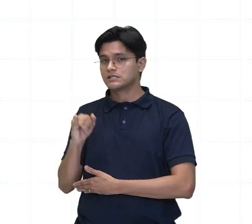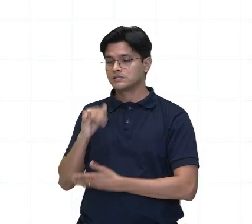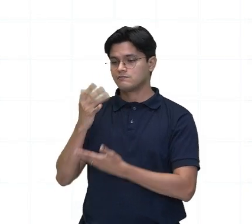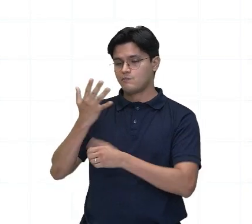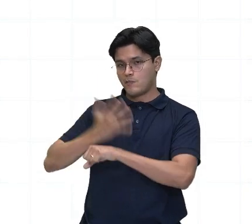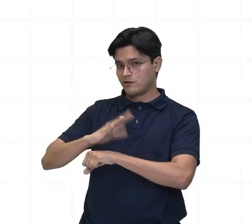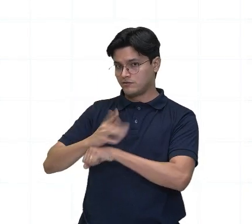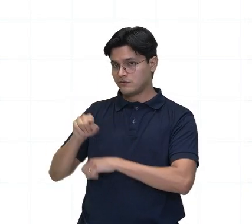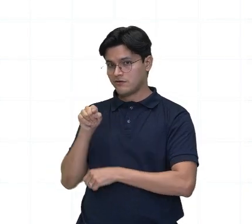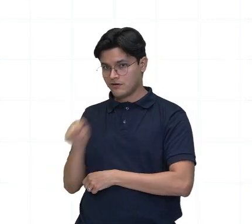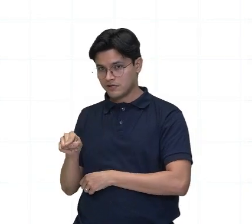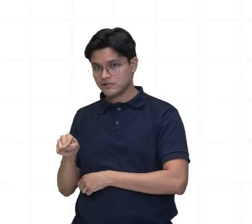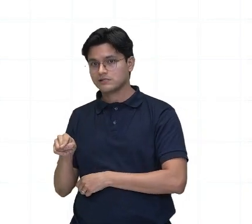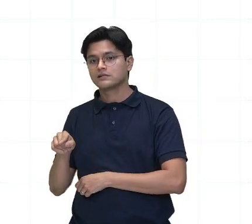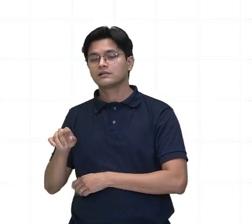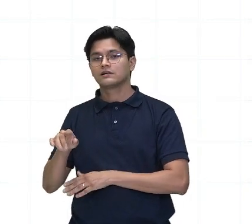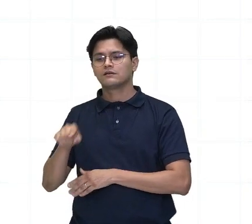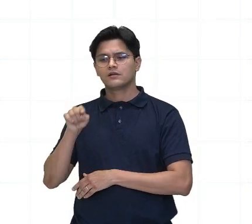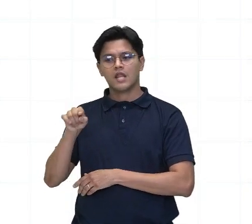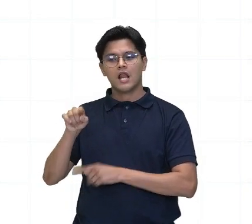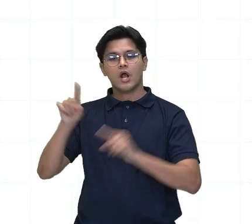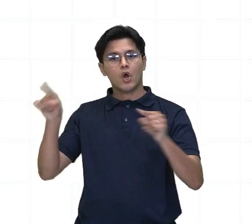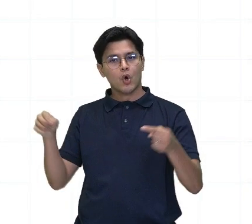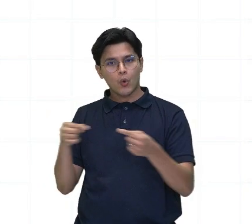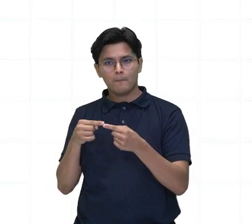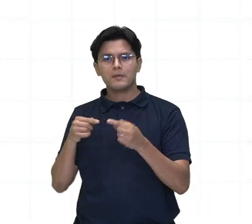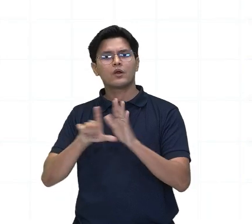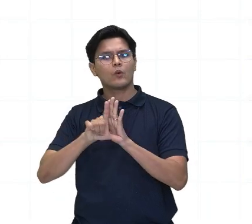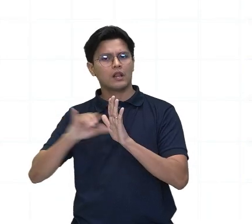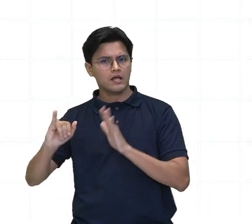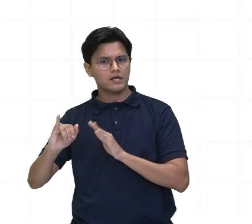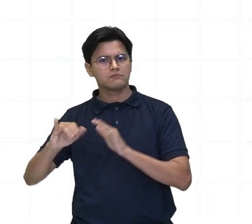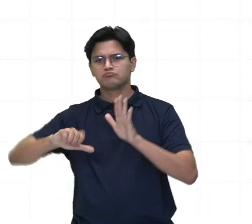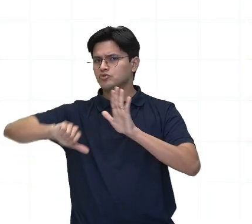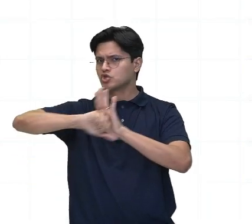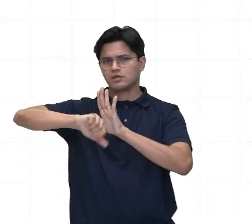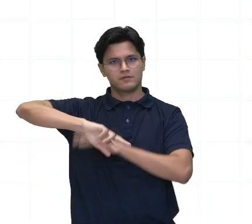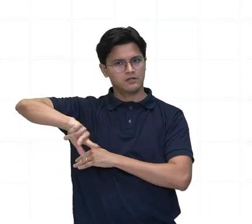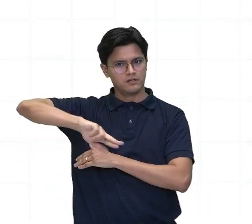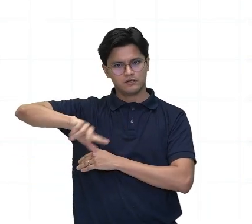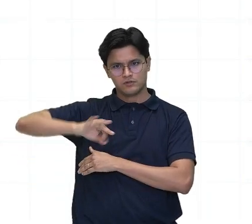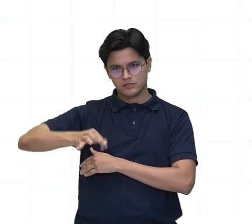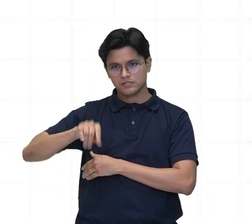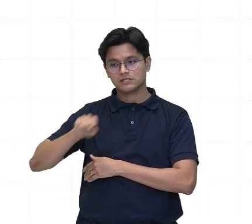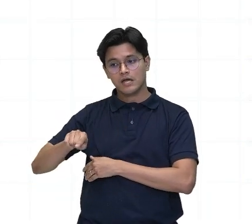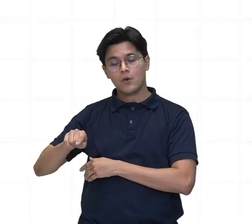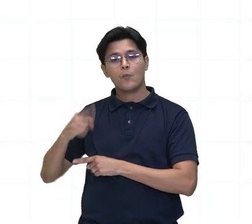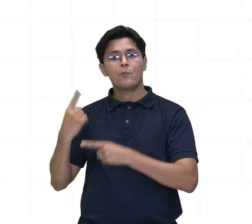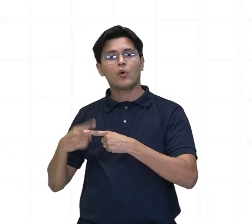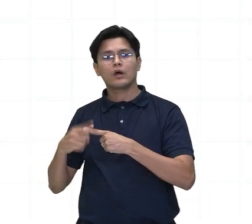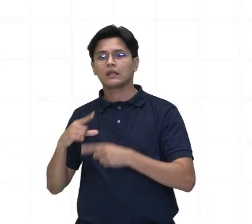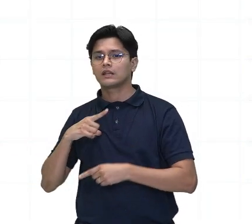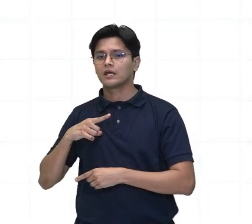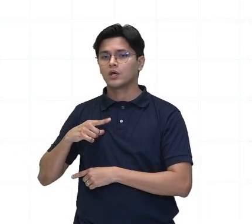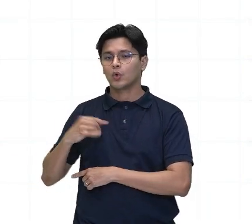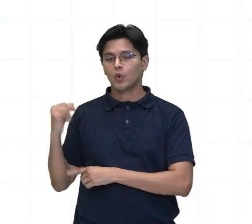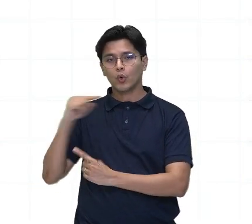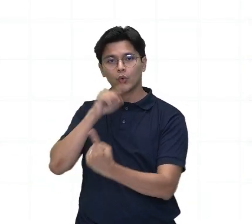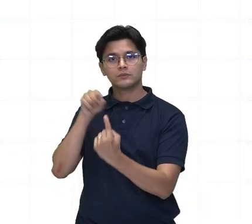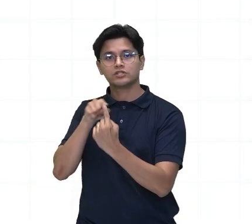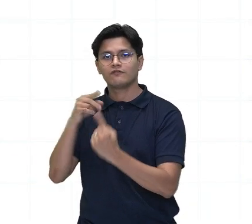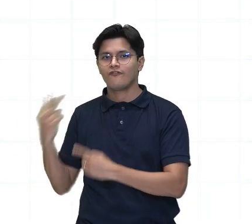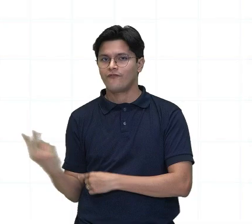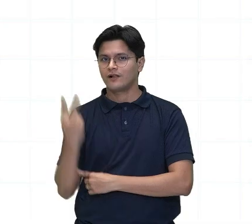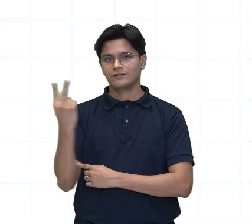prática de grafite realizada com o objetivo de valorizar o patrimônio público ou